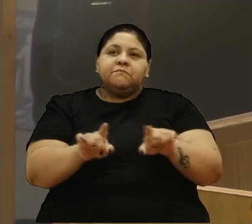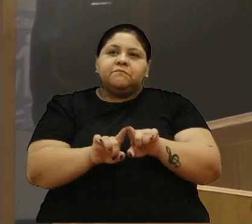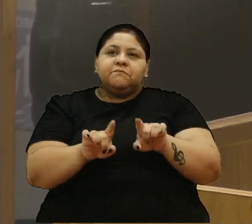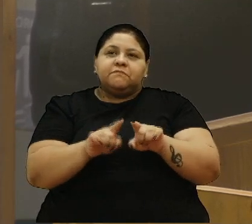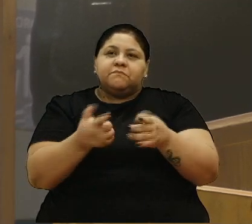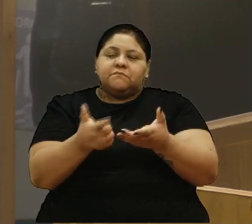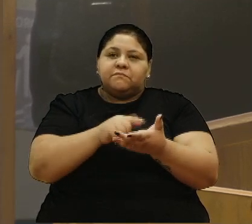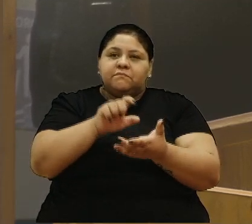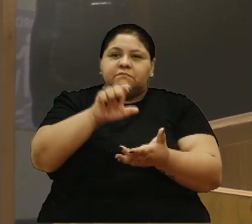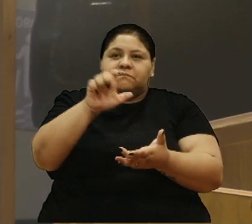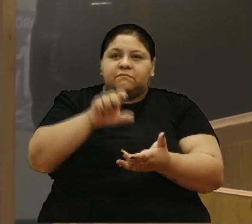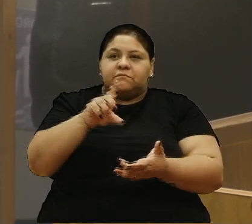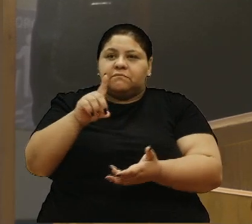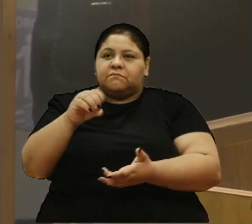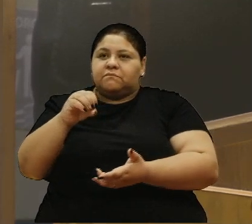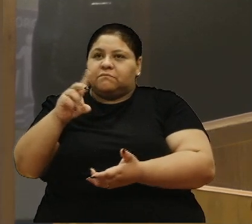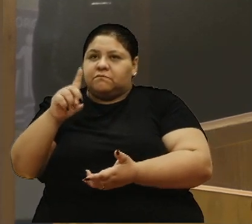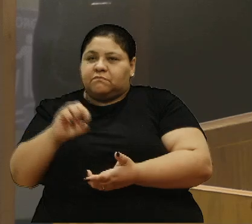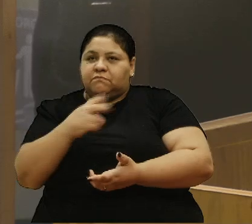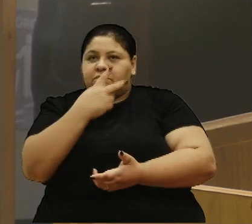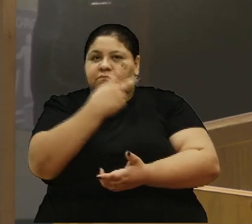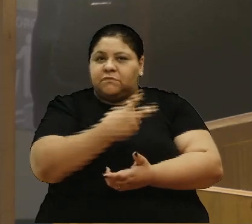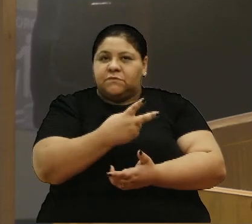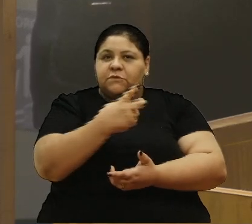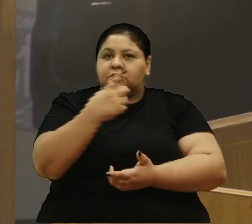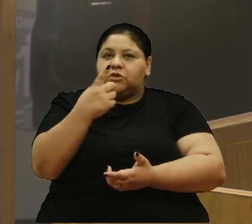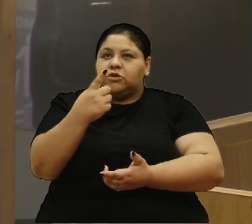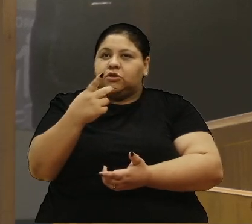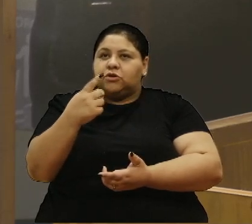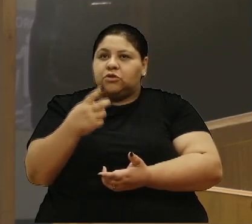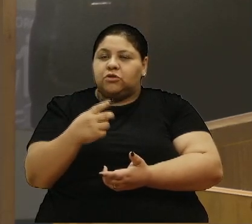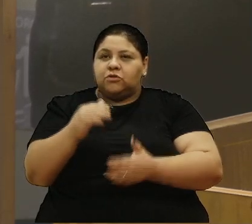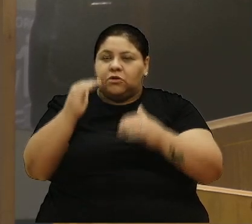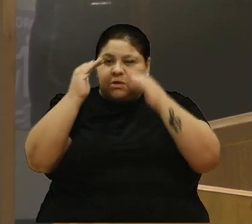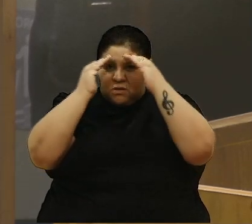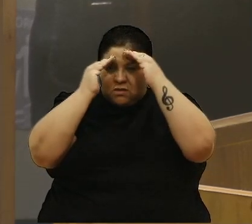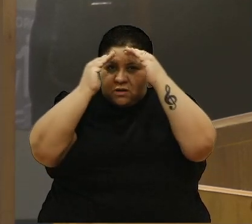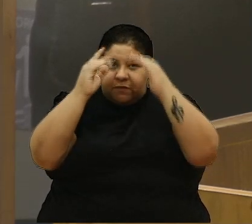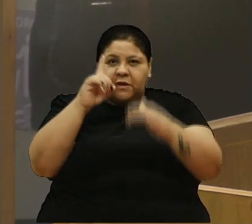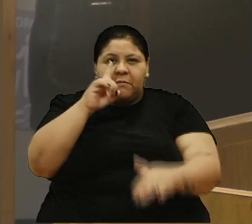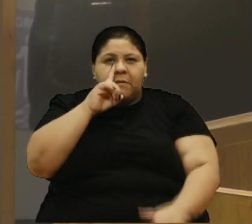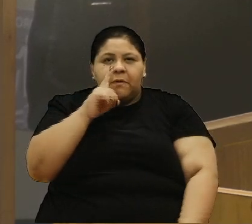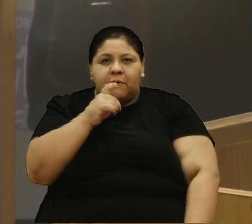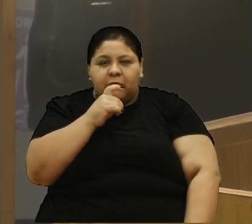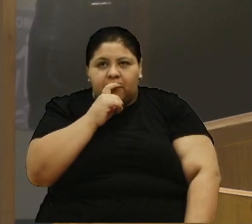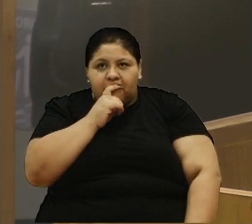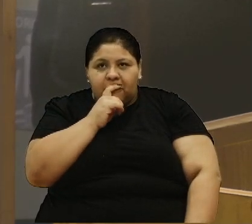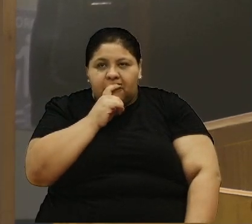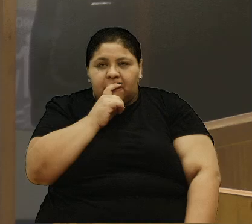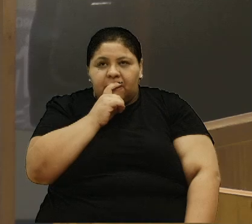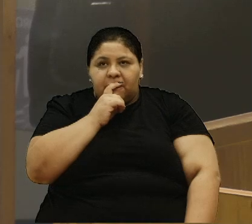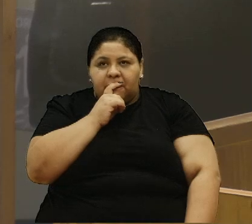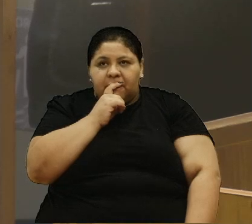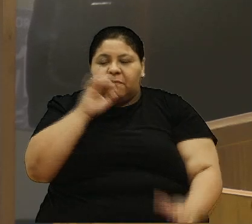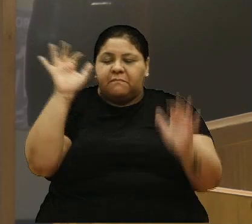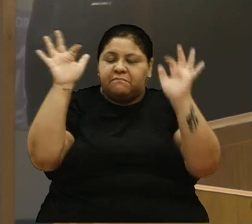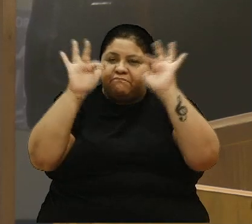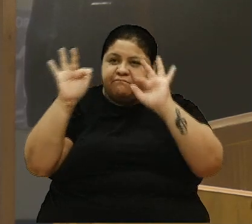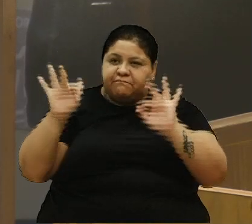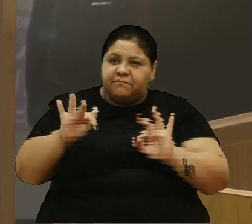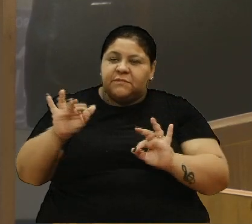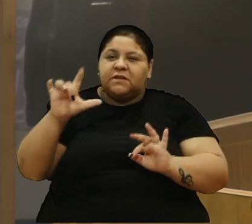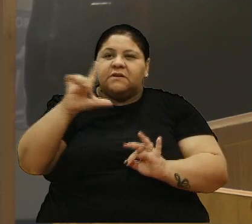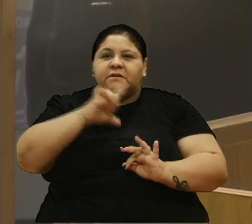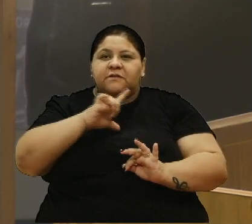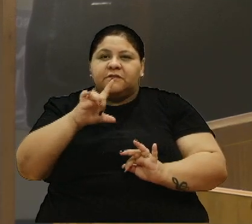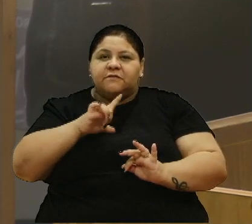no livro de Êxodo 20:12, diz assim: honra o teu pai e a tua mãe, para que sejas feliz e